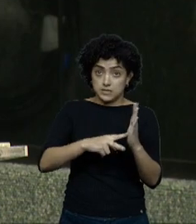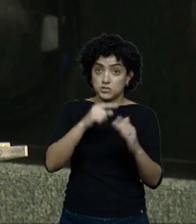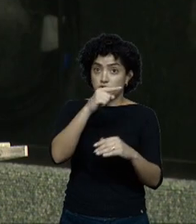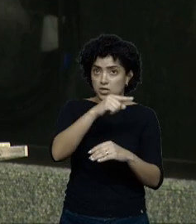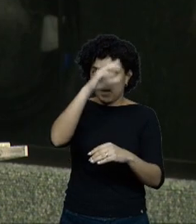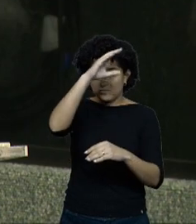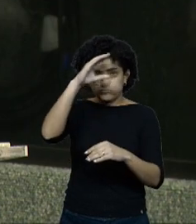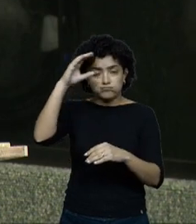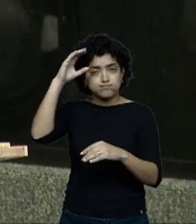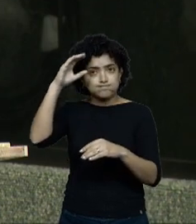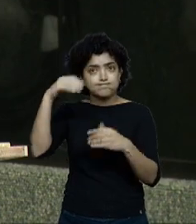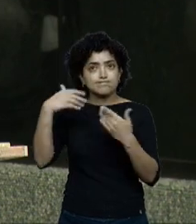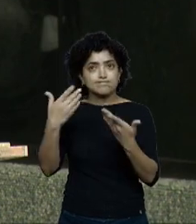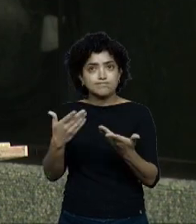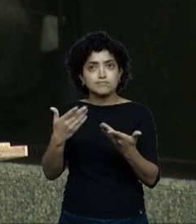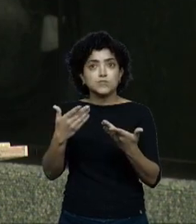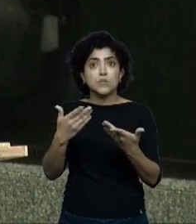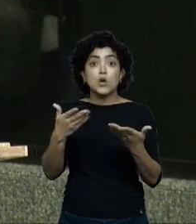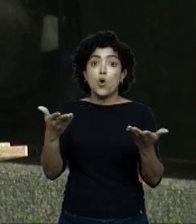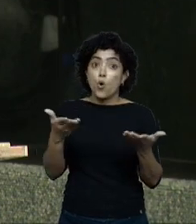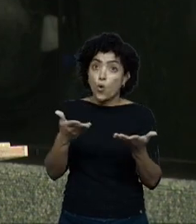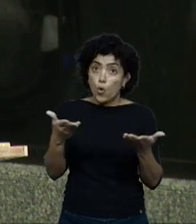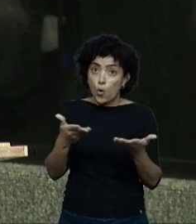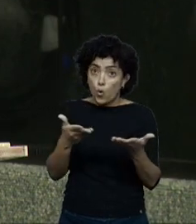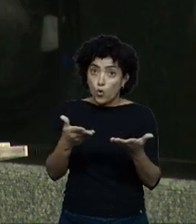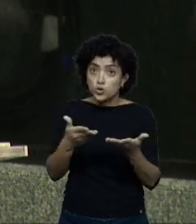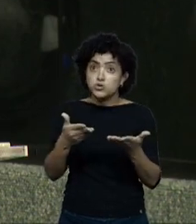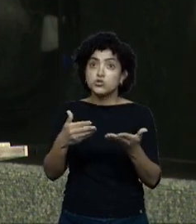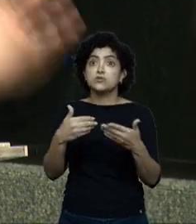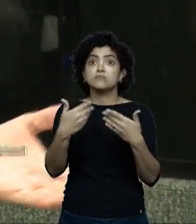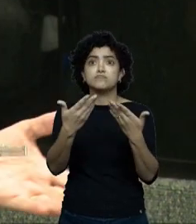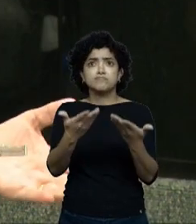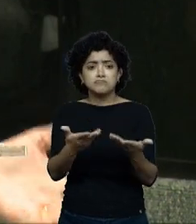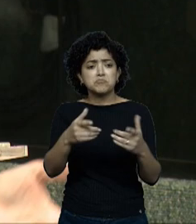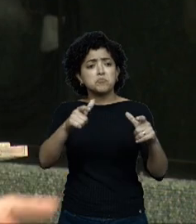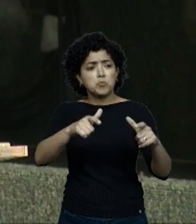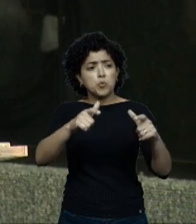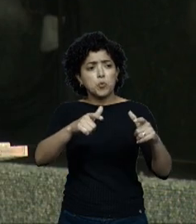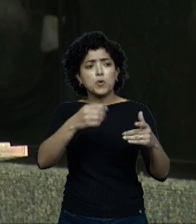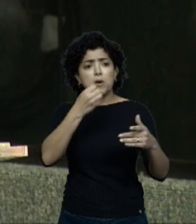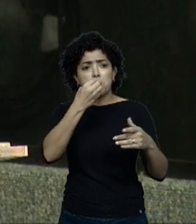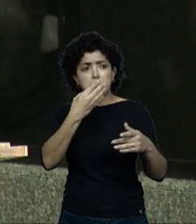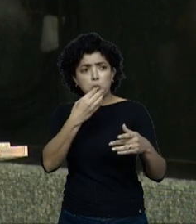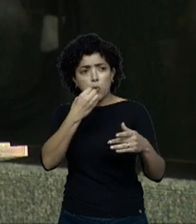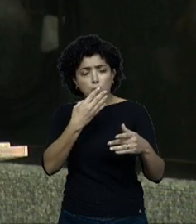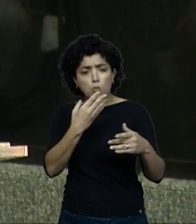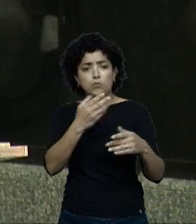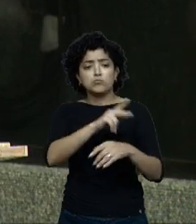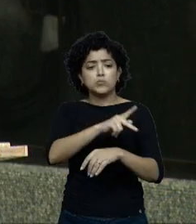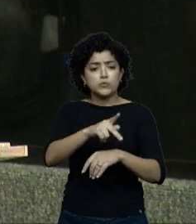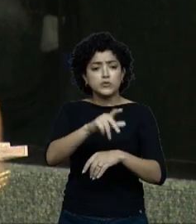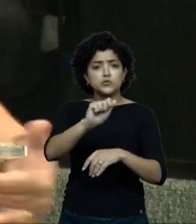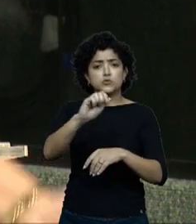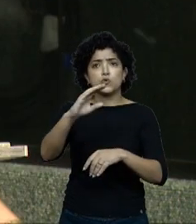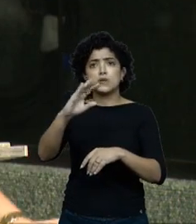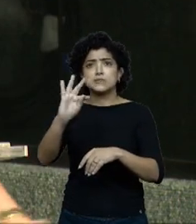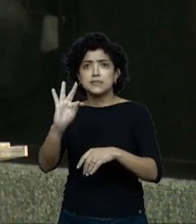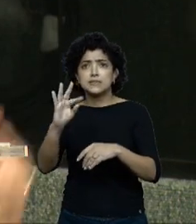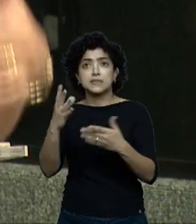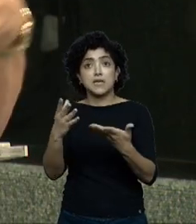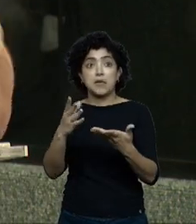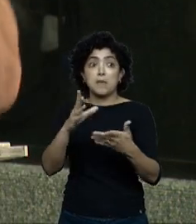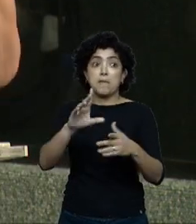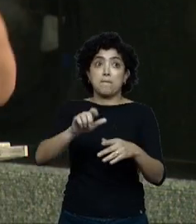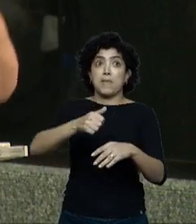galgando melhores lugares hoje nas últimas escolhas foi em um lugar bem bom por Professor acertei que estava aqui não foi das melhores